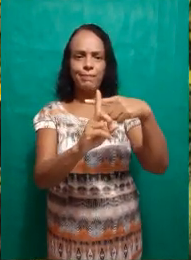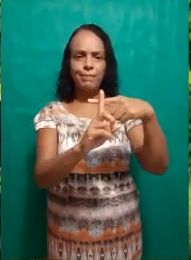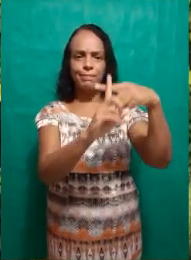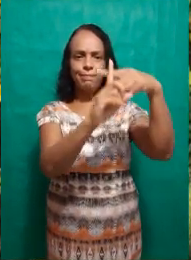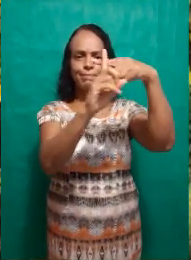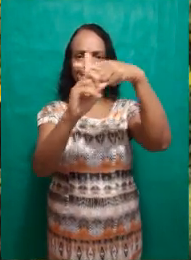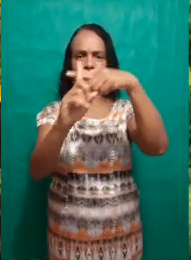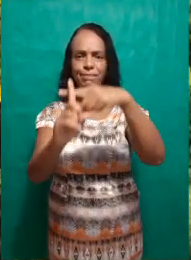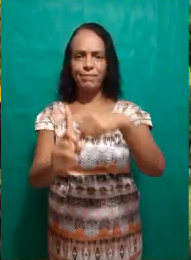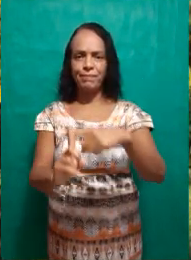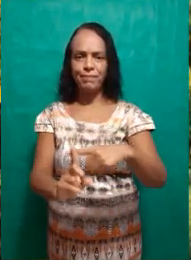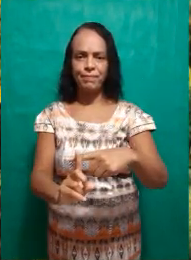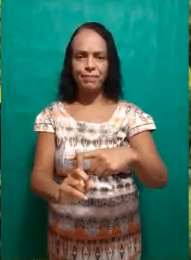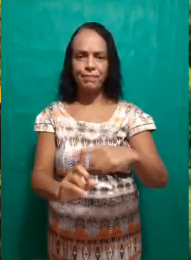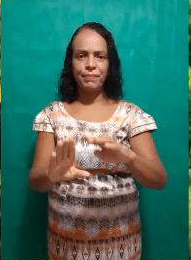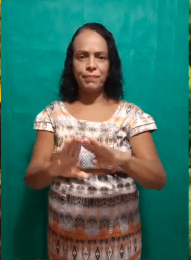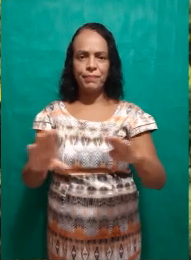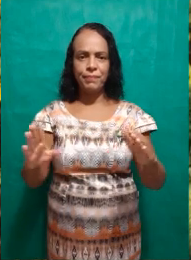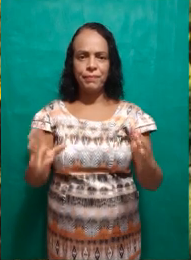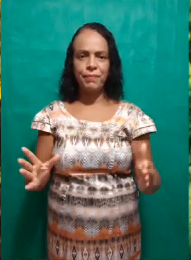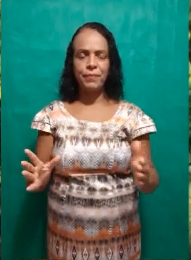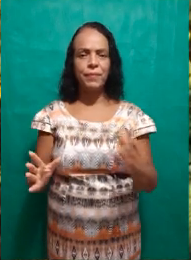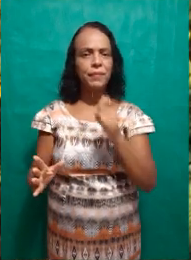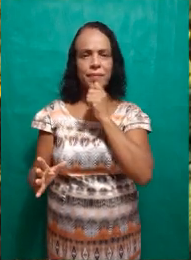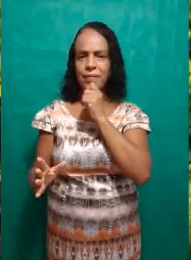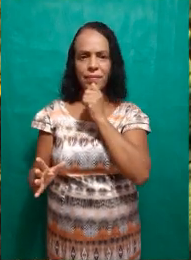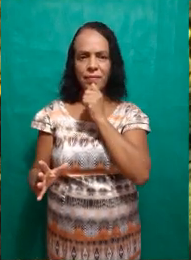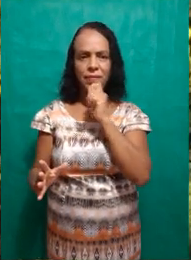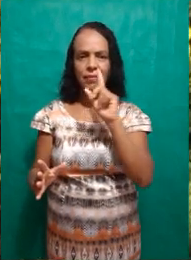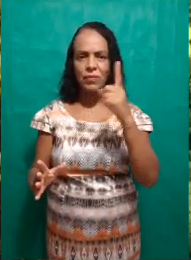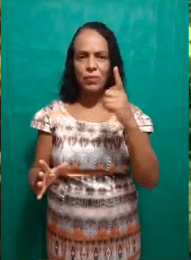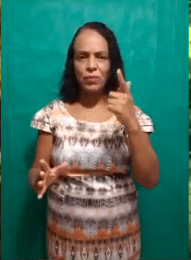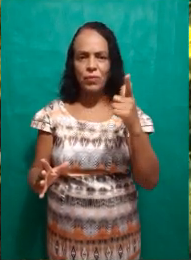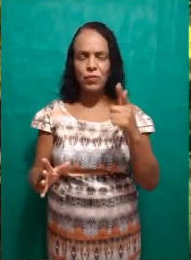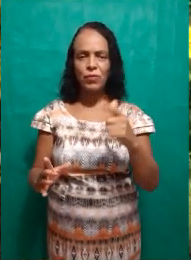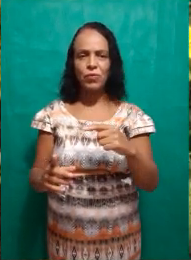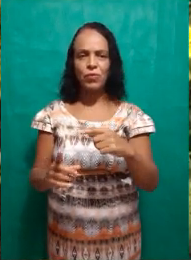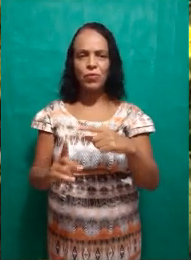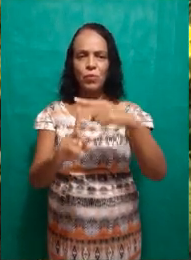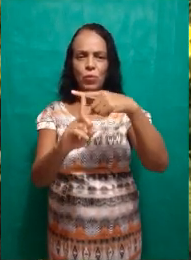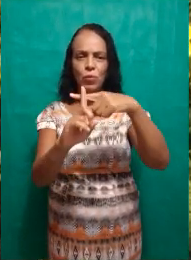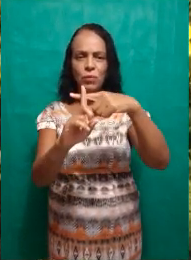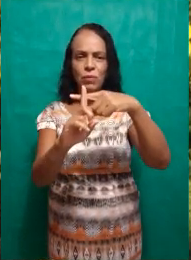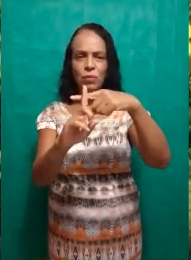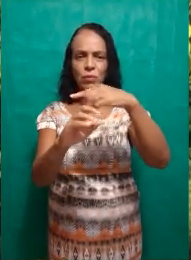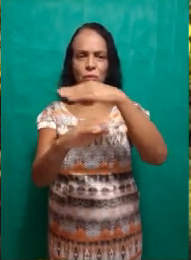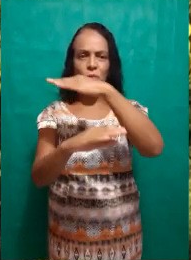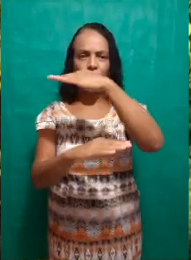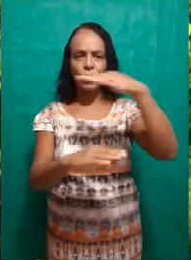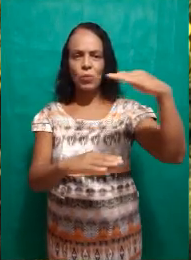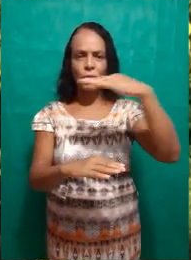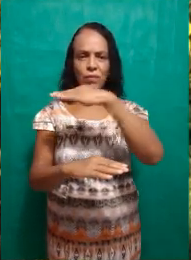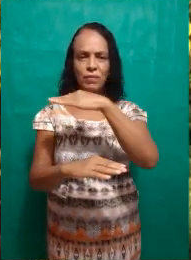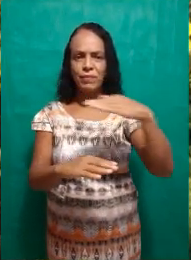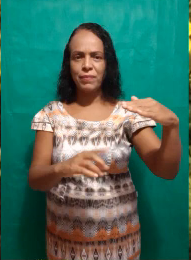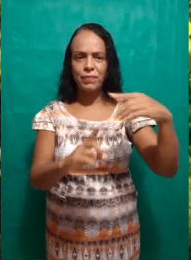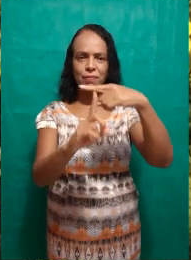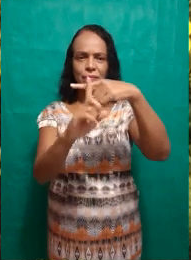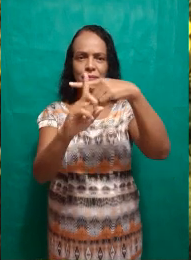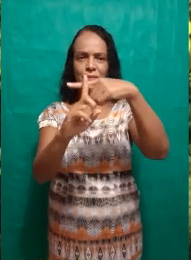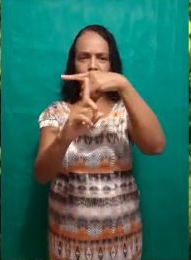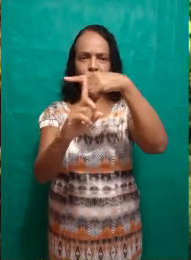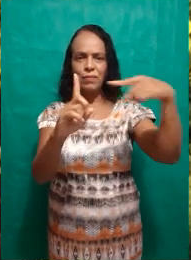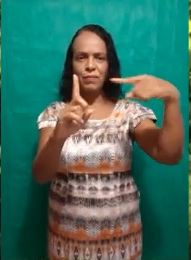que ficava em cima da mesa. Ainda não se havia instituído o cruzeiro de 2